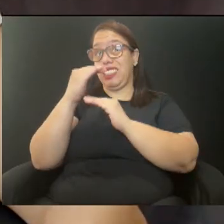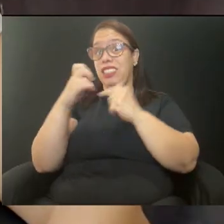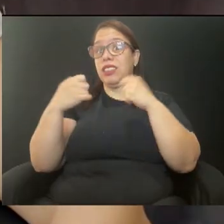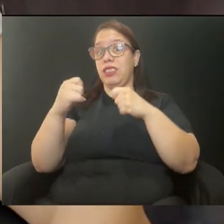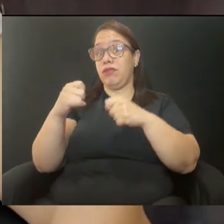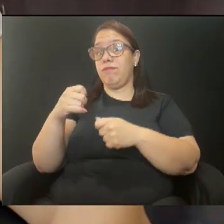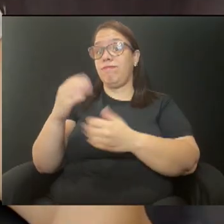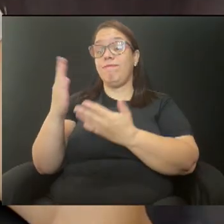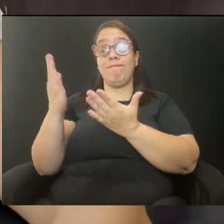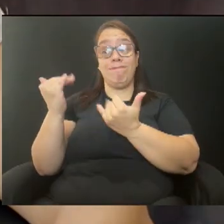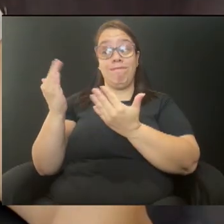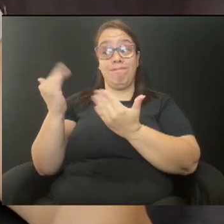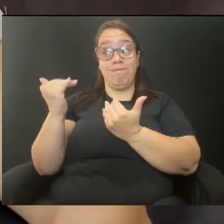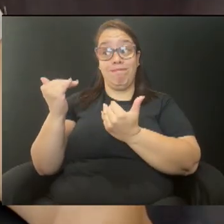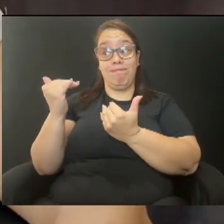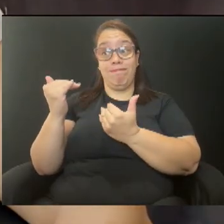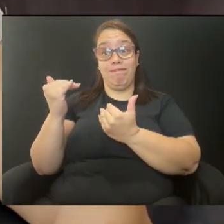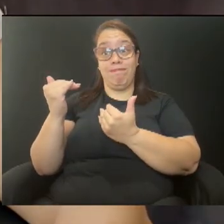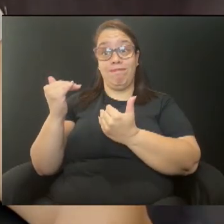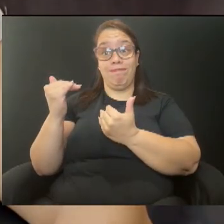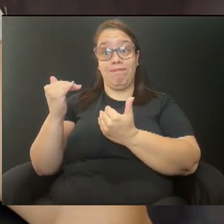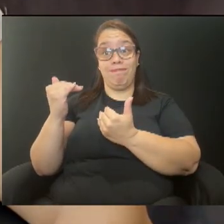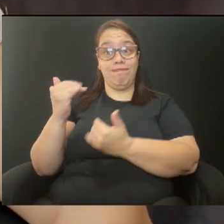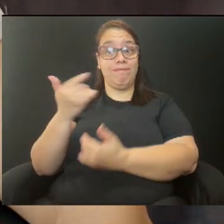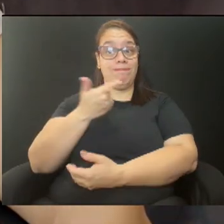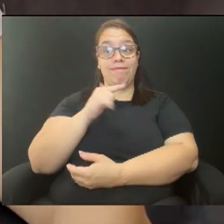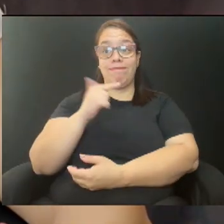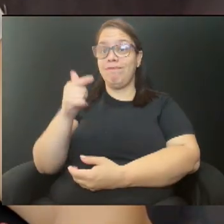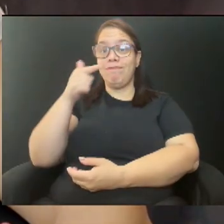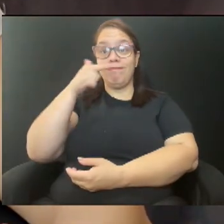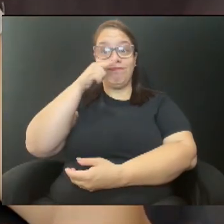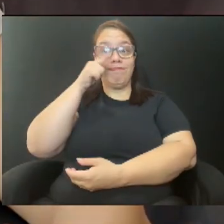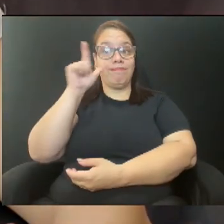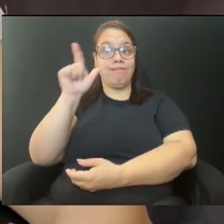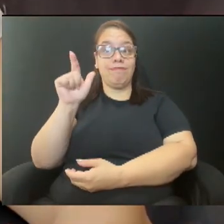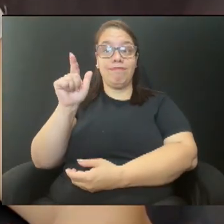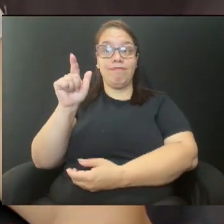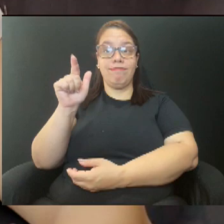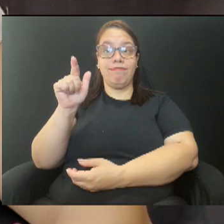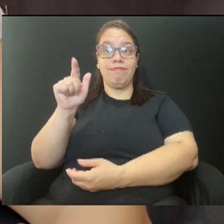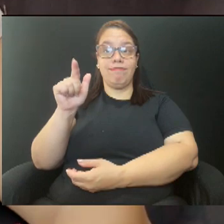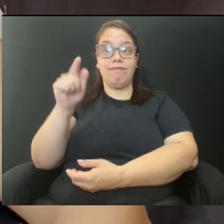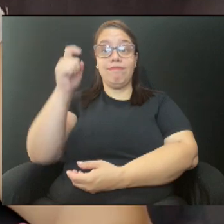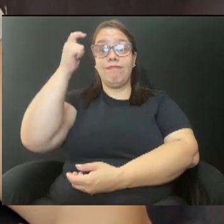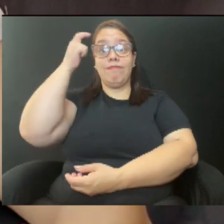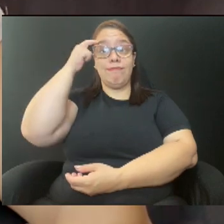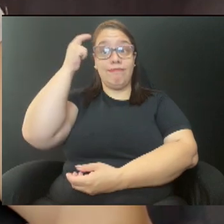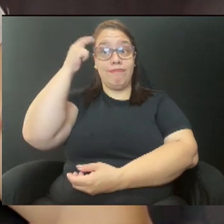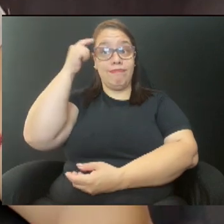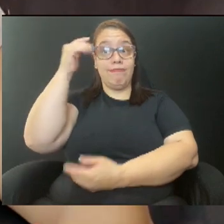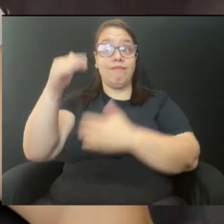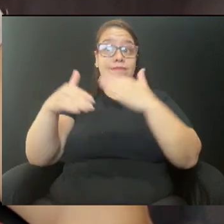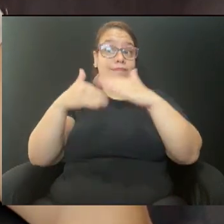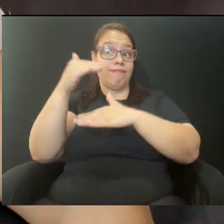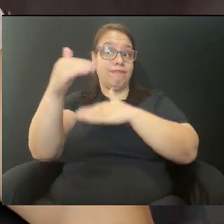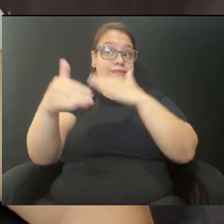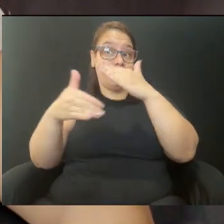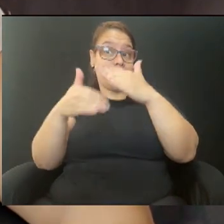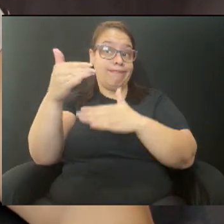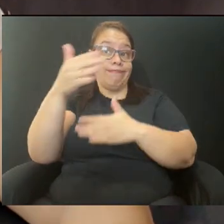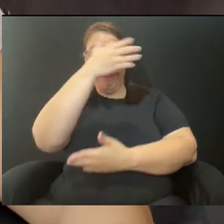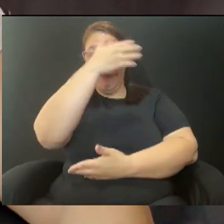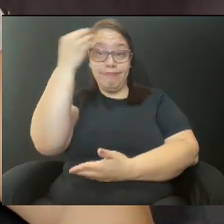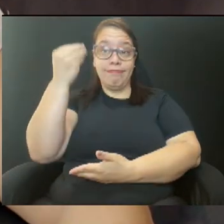nesse meditatismo, ele não consegue pensar a longo prazo e esquece desse benefício da CLT